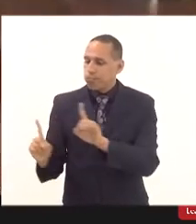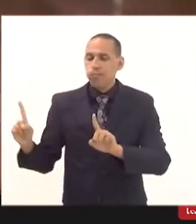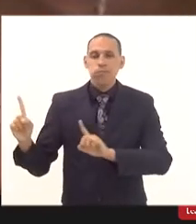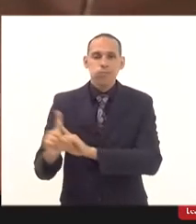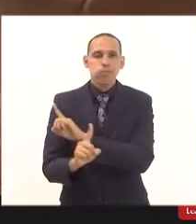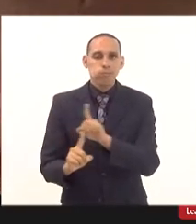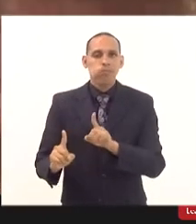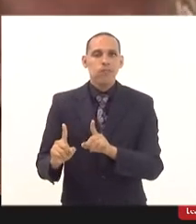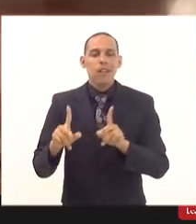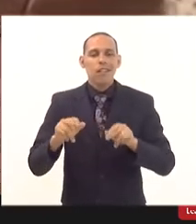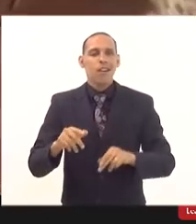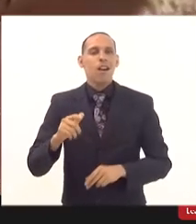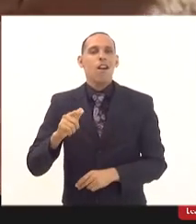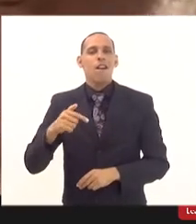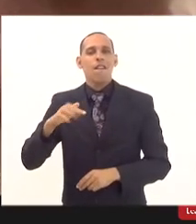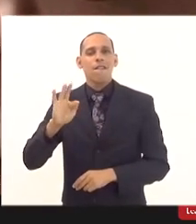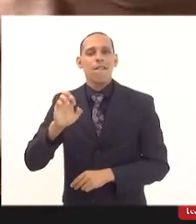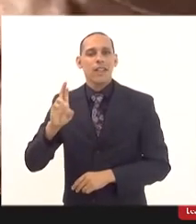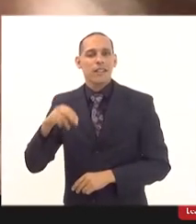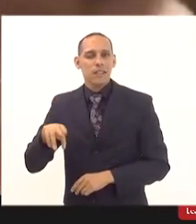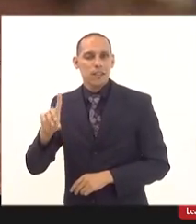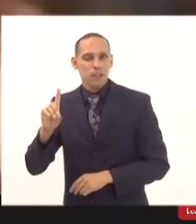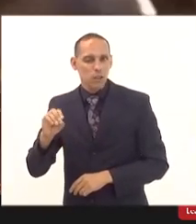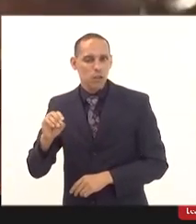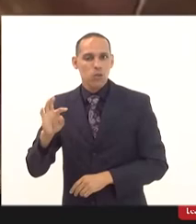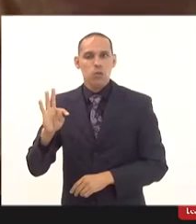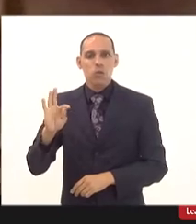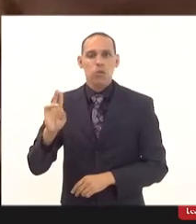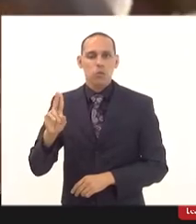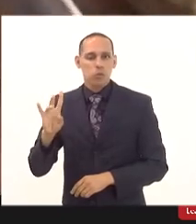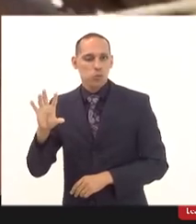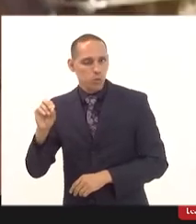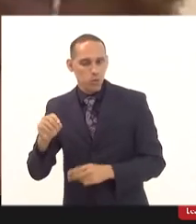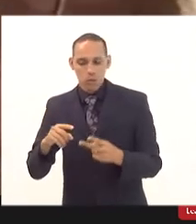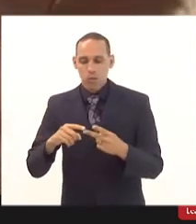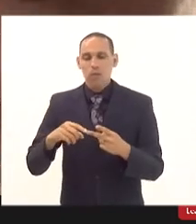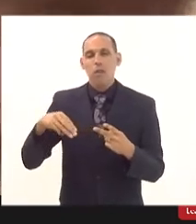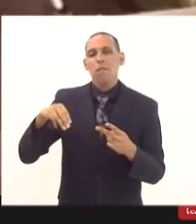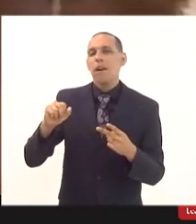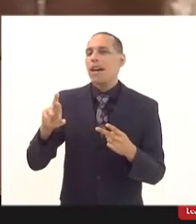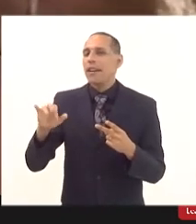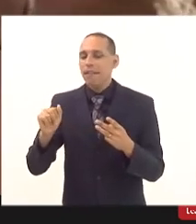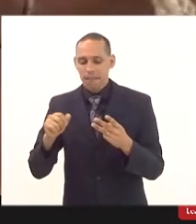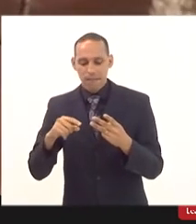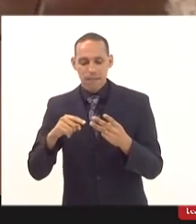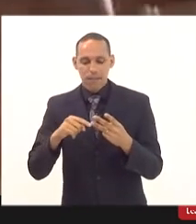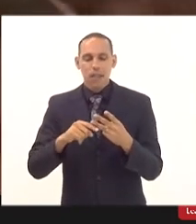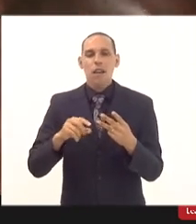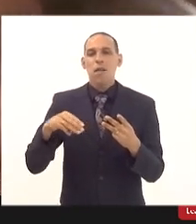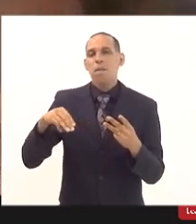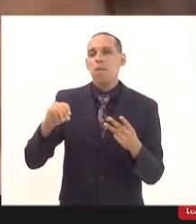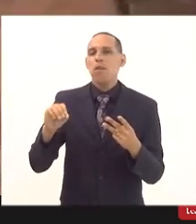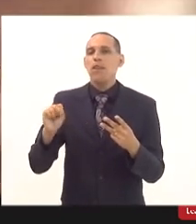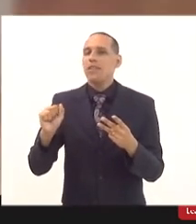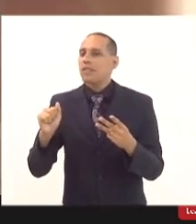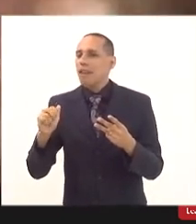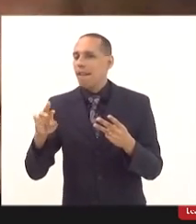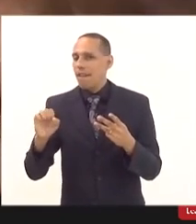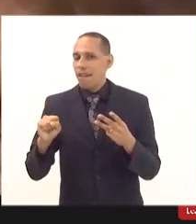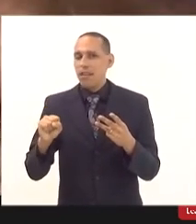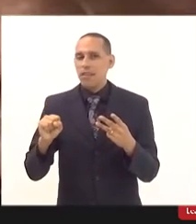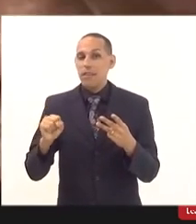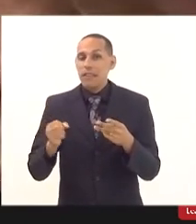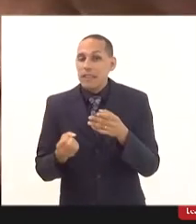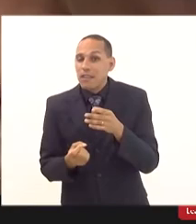como Fernando Tude de Souza Carlos vizzini Murilo Miranda Maria da Linhares mozar de Araújo este o